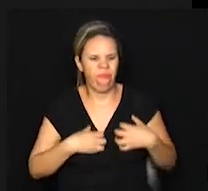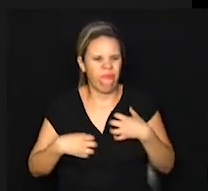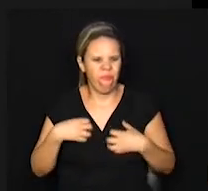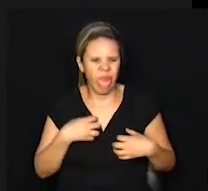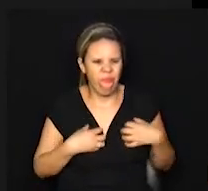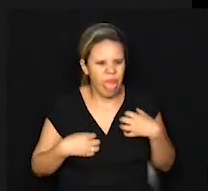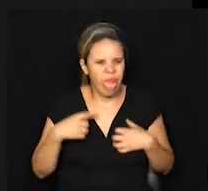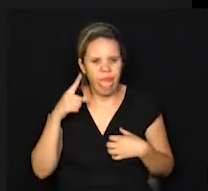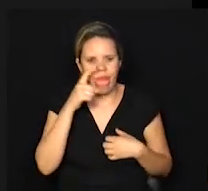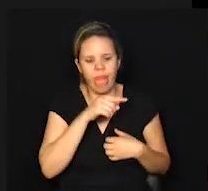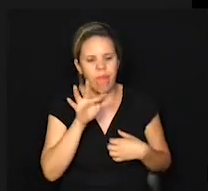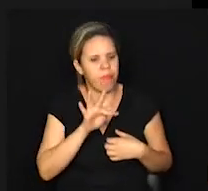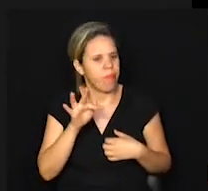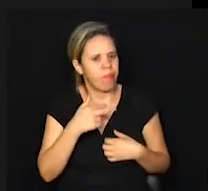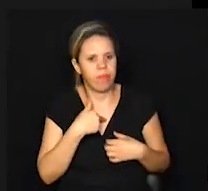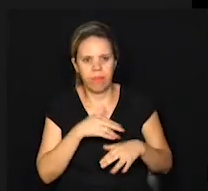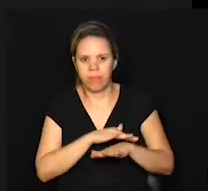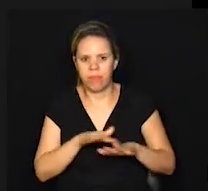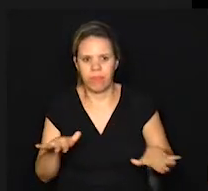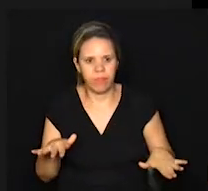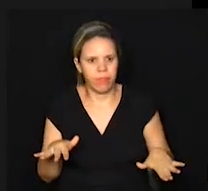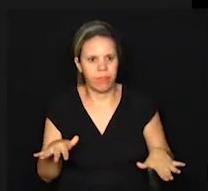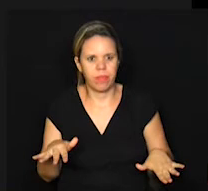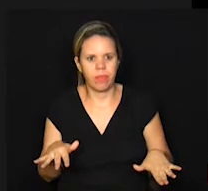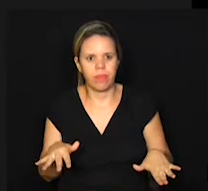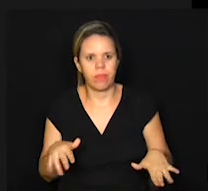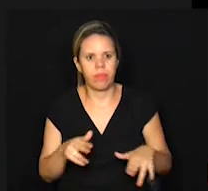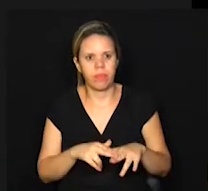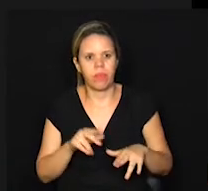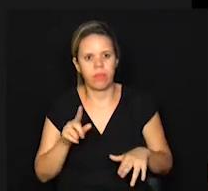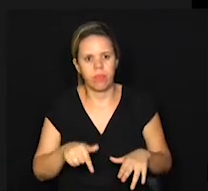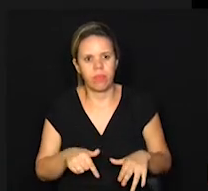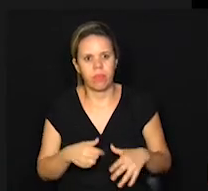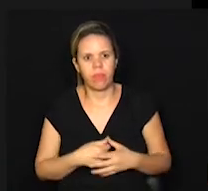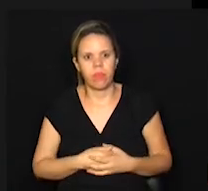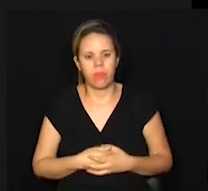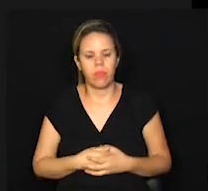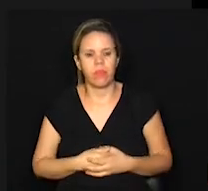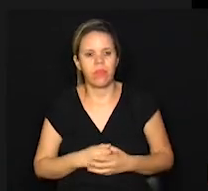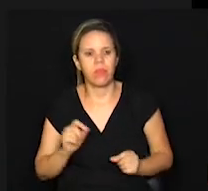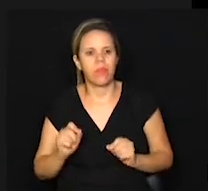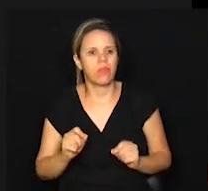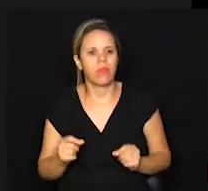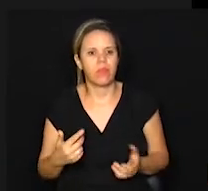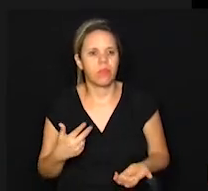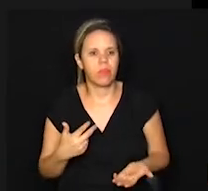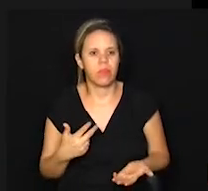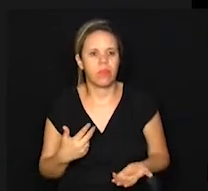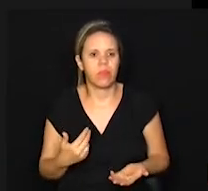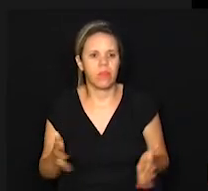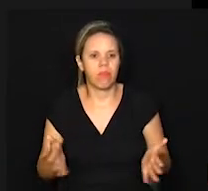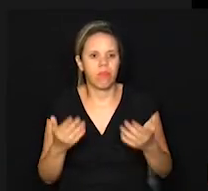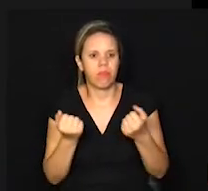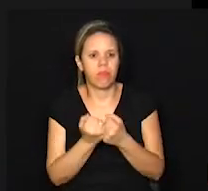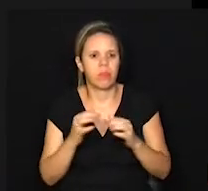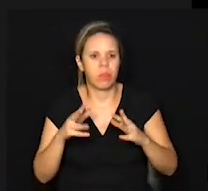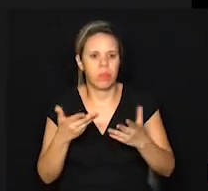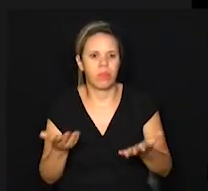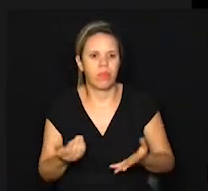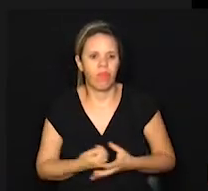a faculdade não pode mais ficar omissa em relação a isso, porque quem se omite colabora para tudo